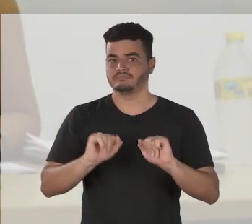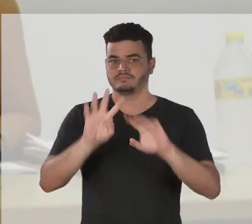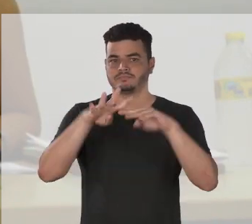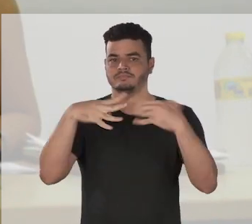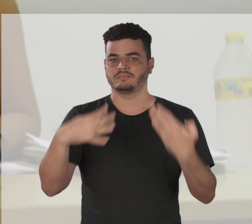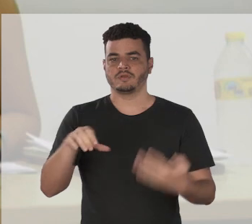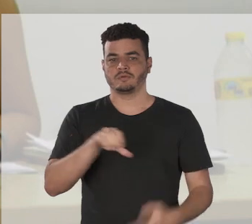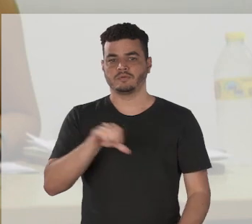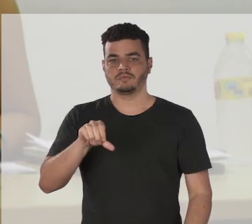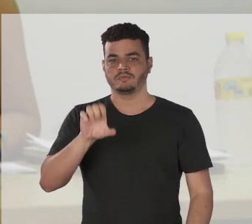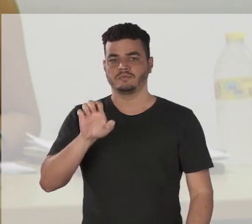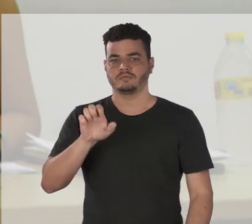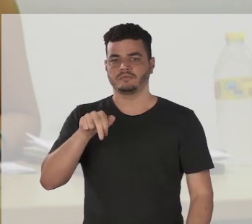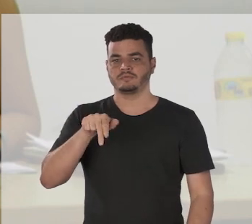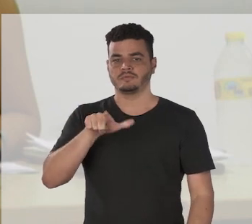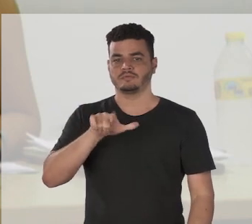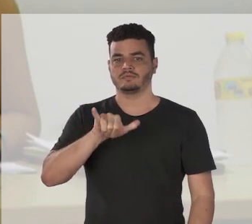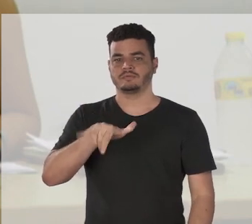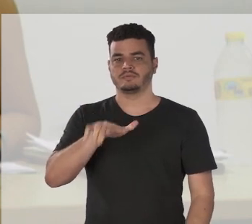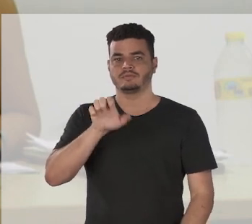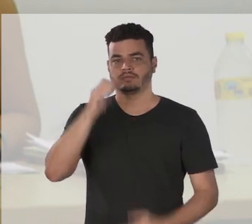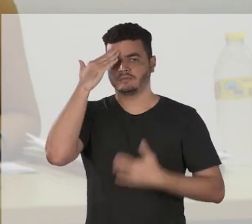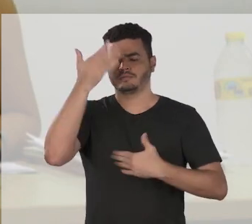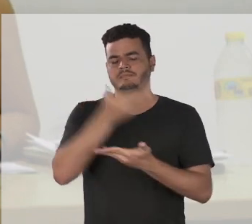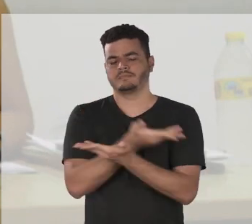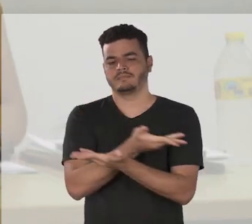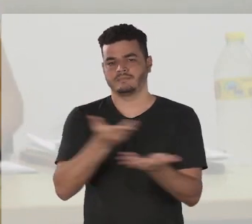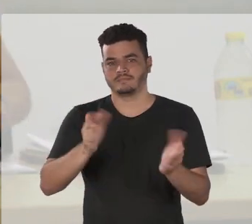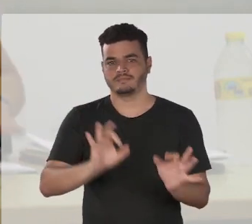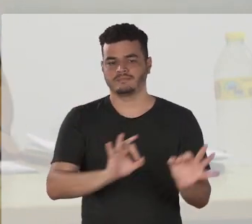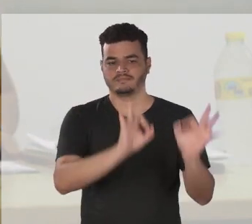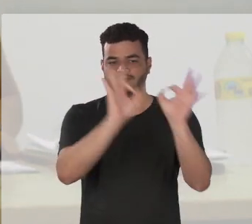9º ENLIGE. Obrigada a todos que nos acompanham. Isis.